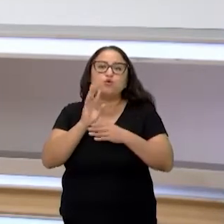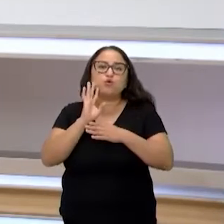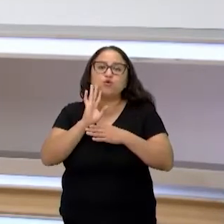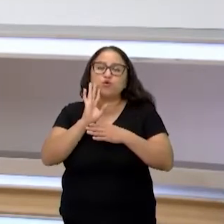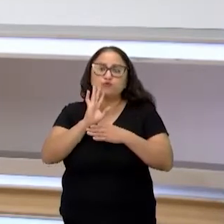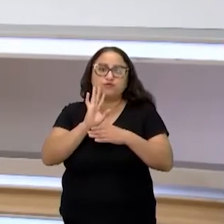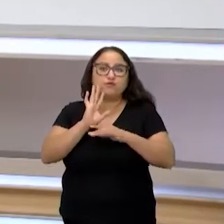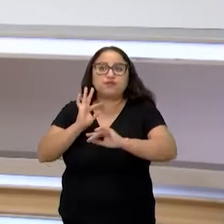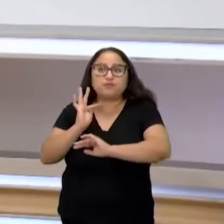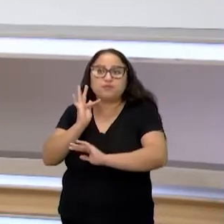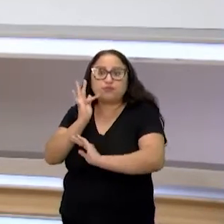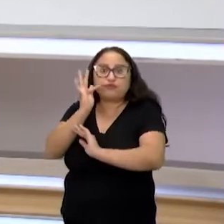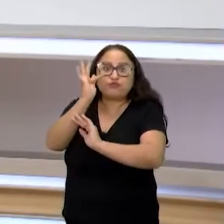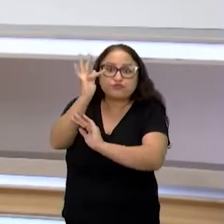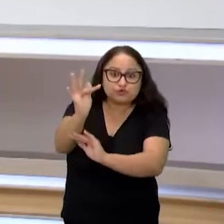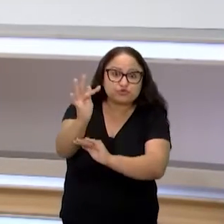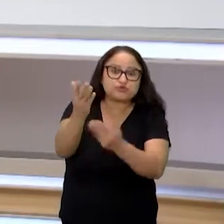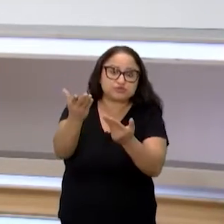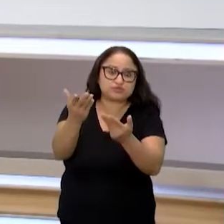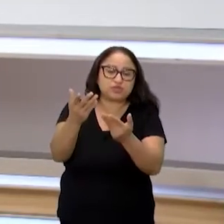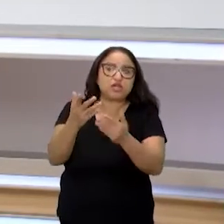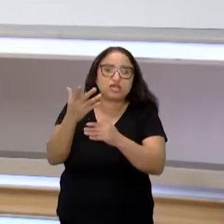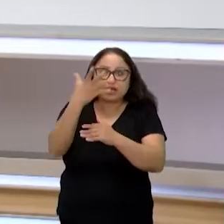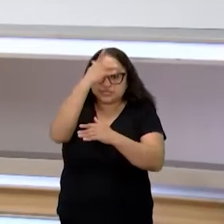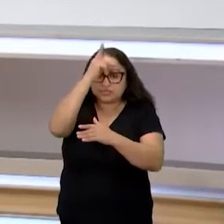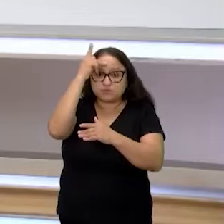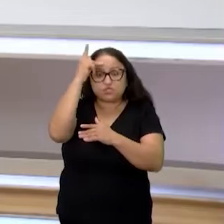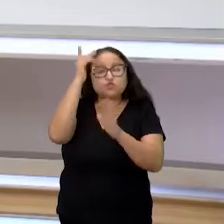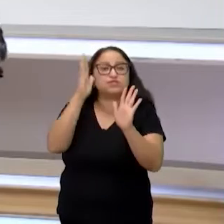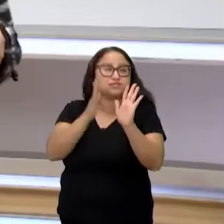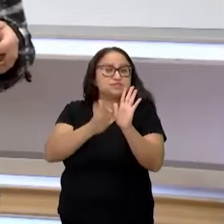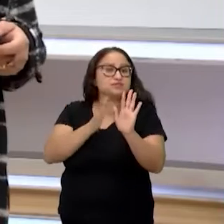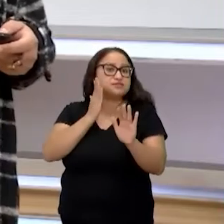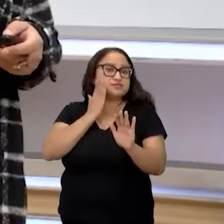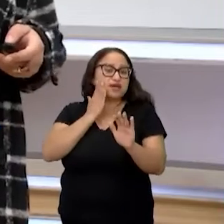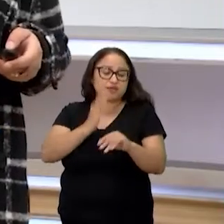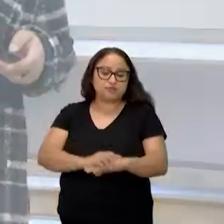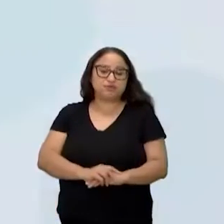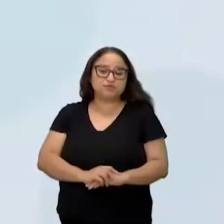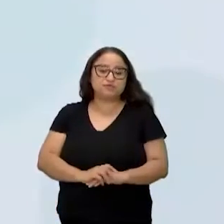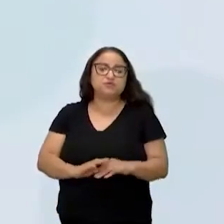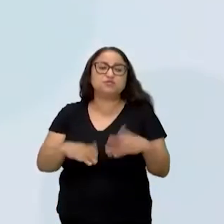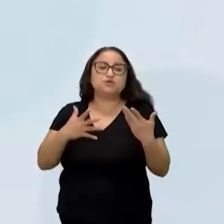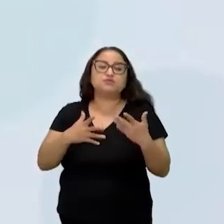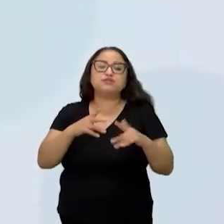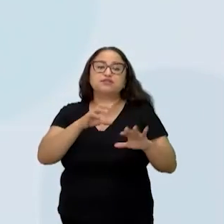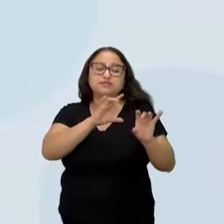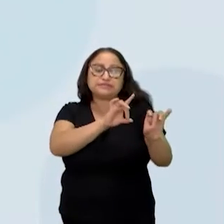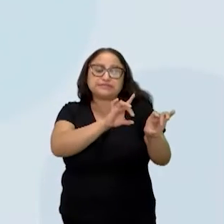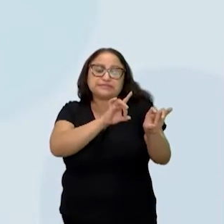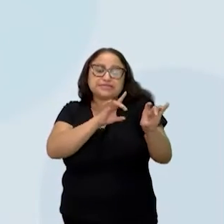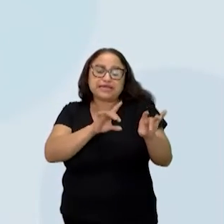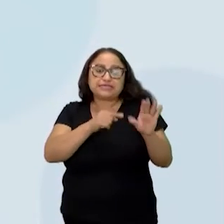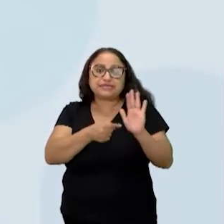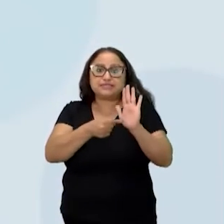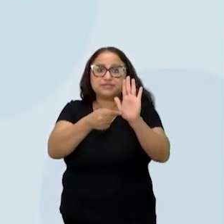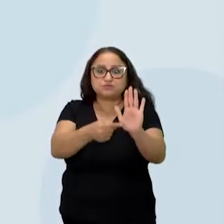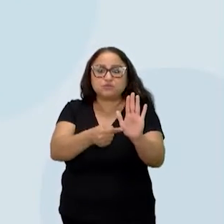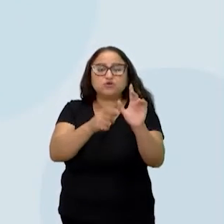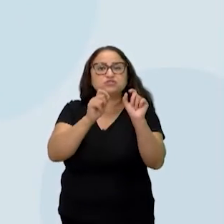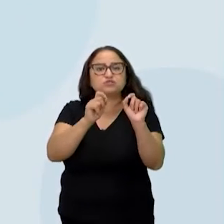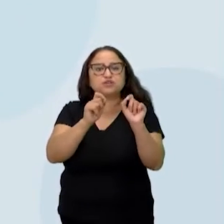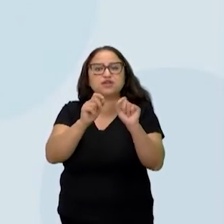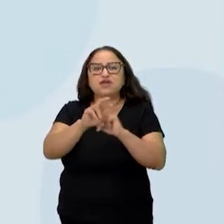bom? Tá? Então, gente, o registro de técnicas, de procedimentos de criação, ele ilustra, não apenas